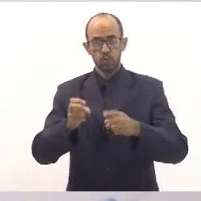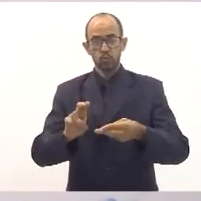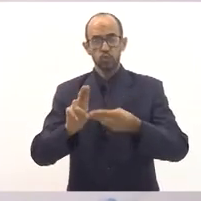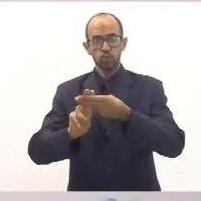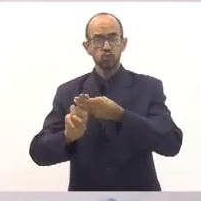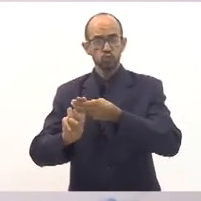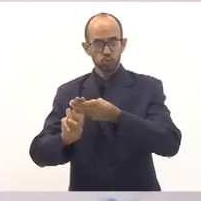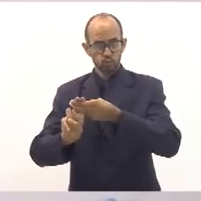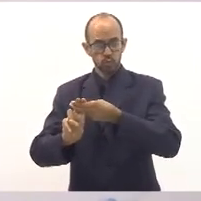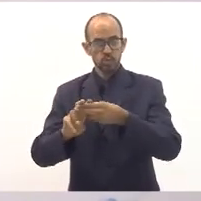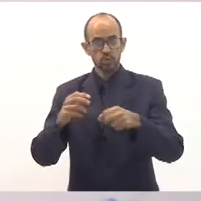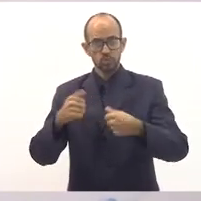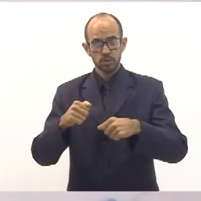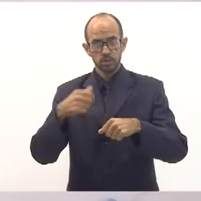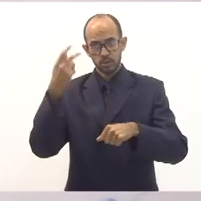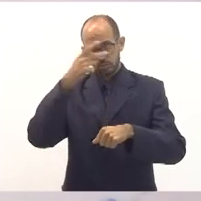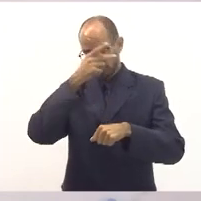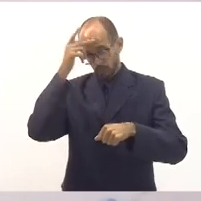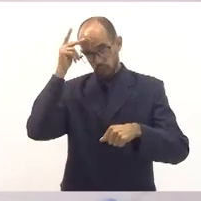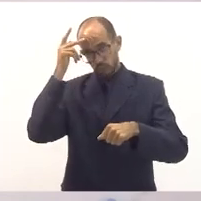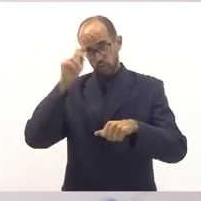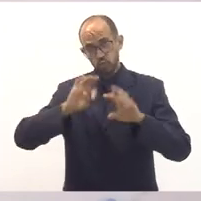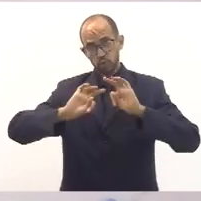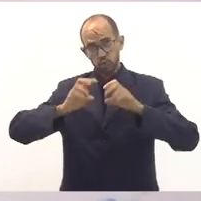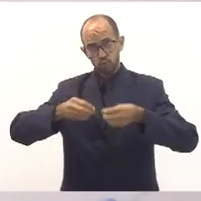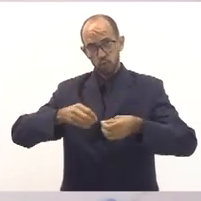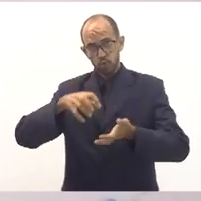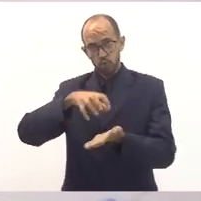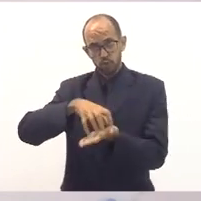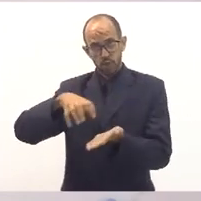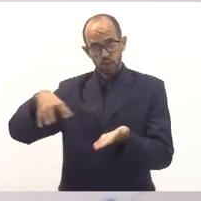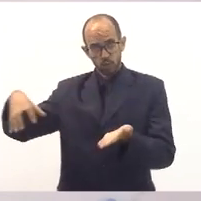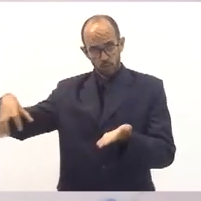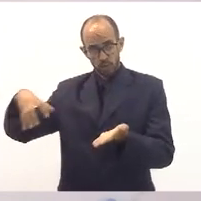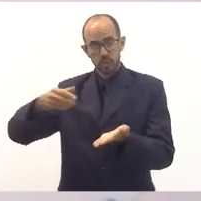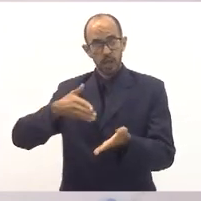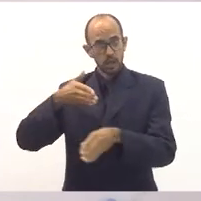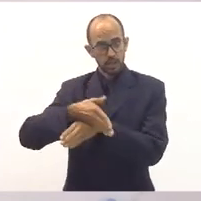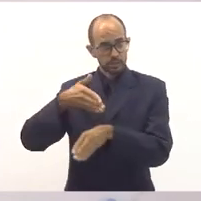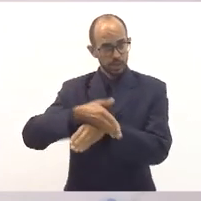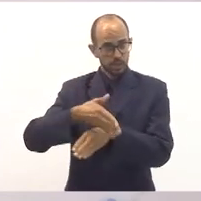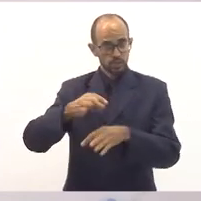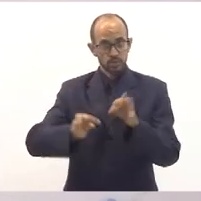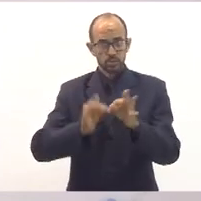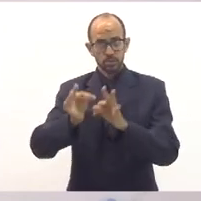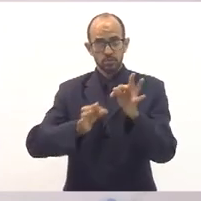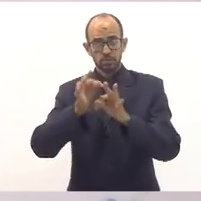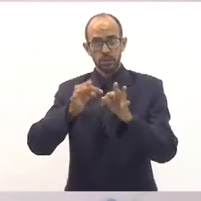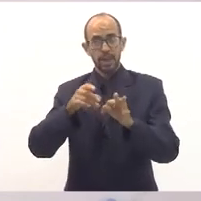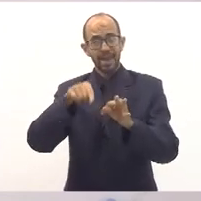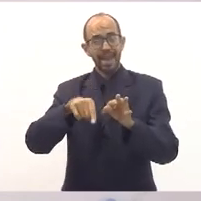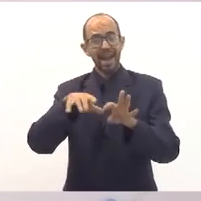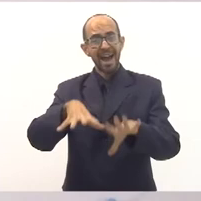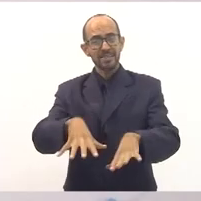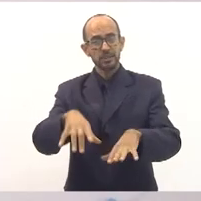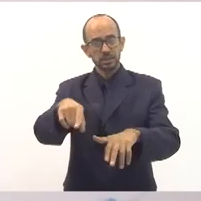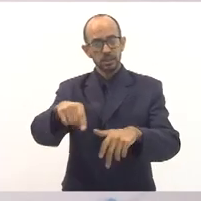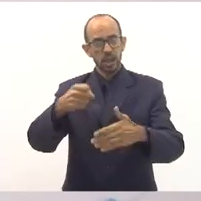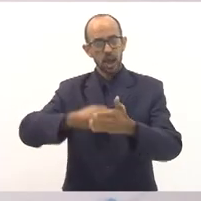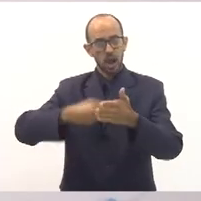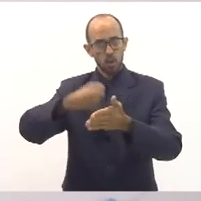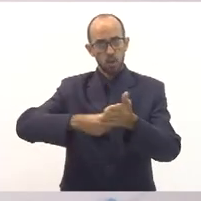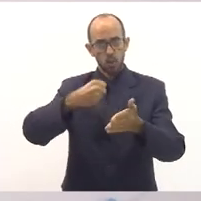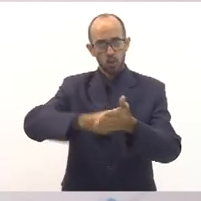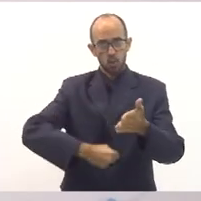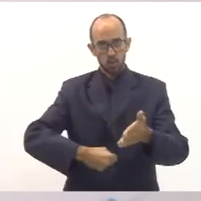a gente fala que as pessoas de todas as classes sociais possam acessar tratamentos Essa é a luta da associação psicodélica Essa é a